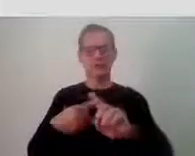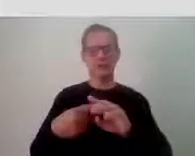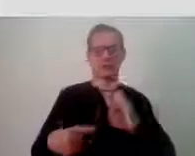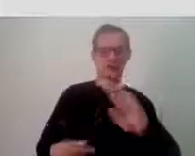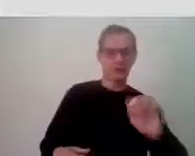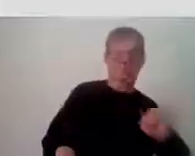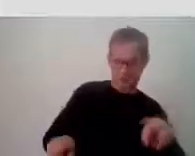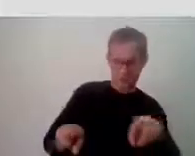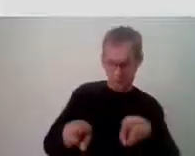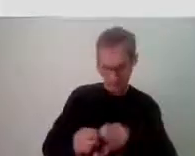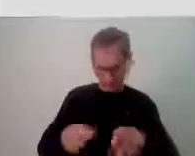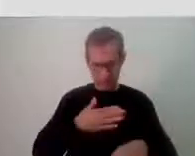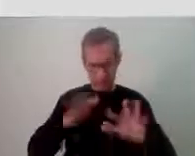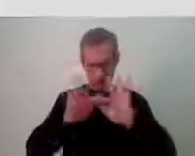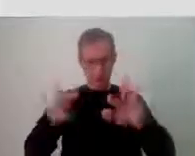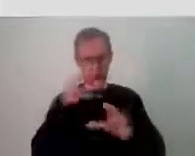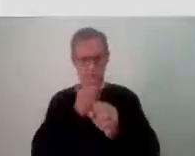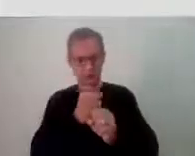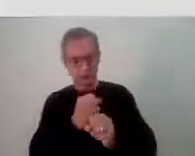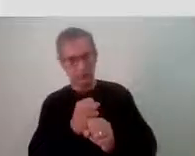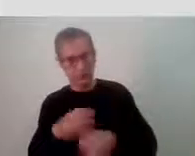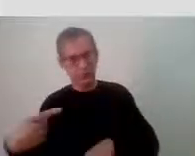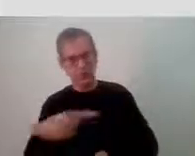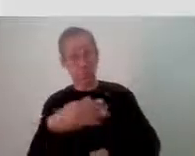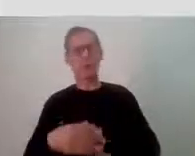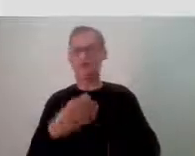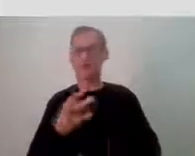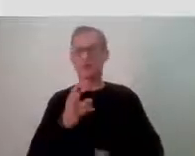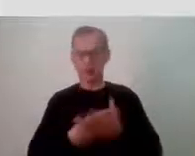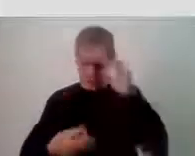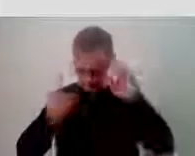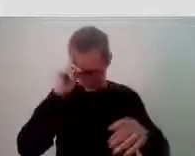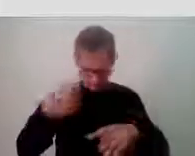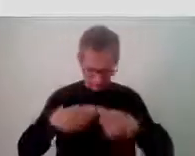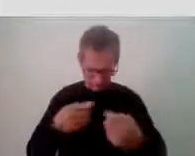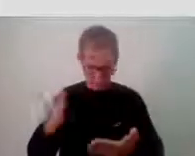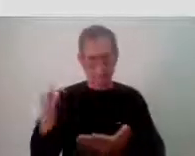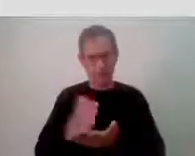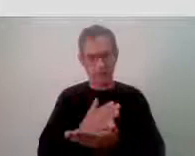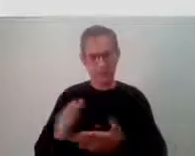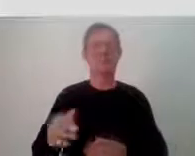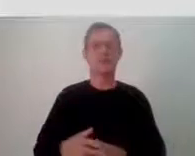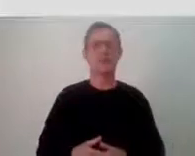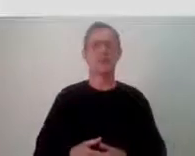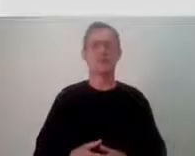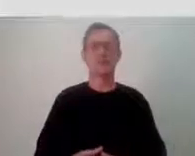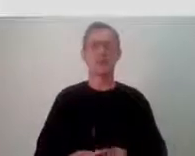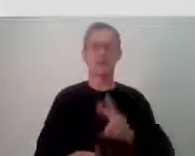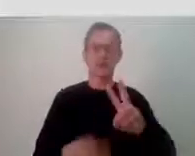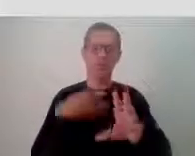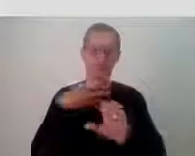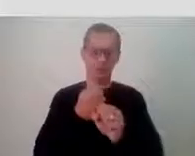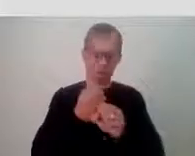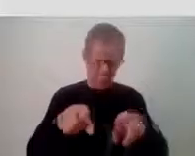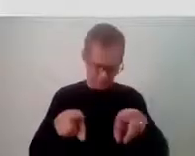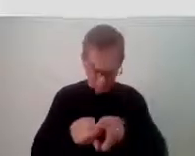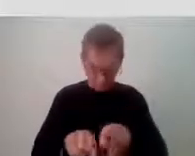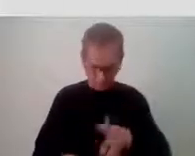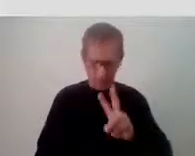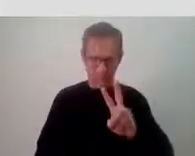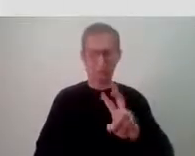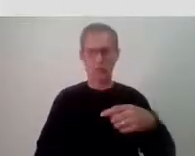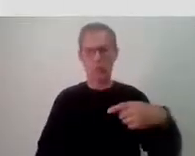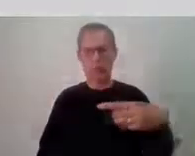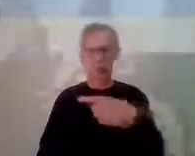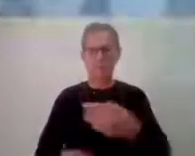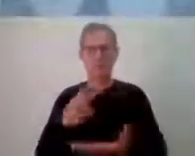função. E se eu tenho uma soma ou subtração, a mesma ideia. Você separa em duas somas ou duas